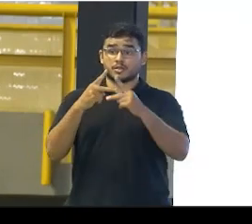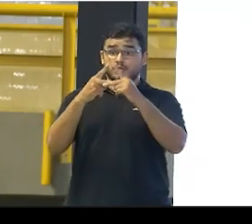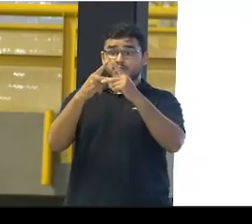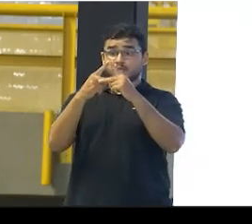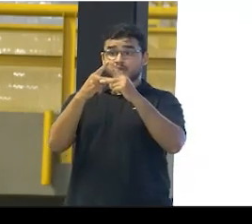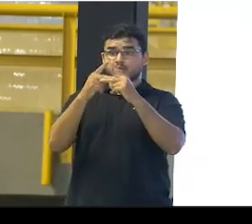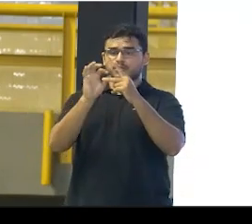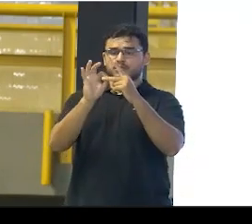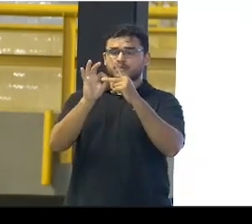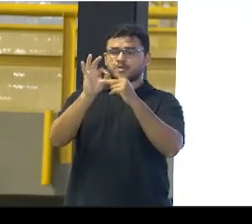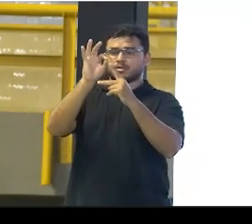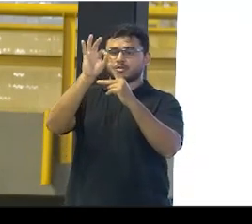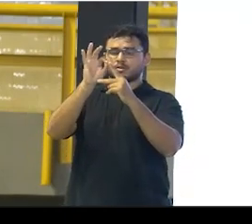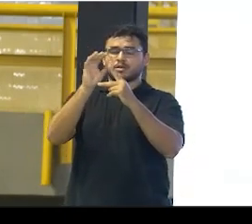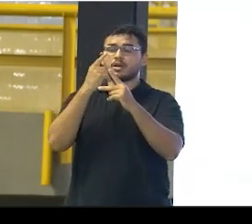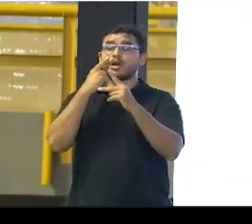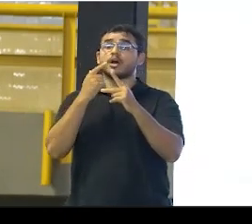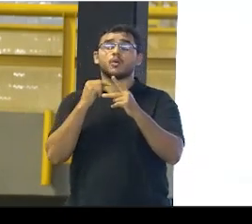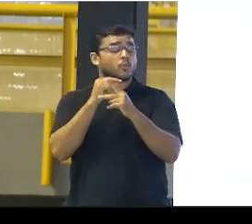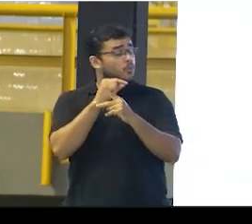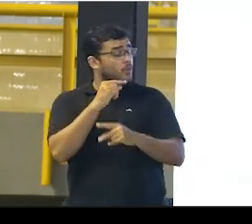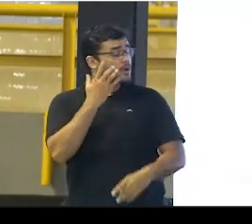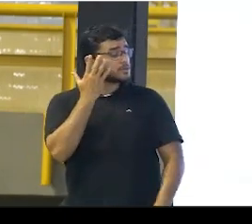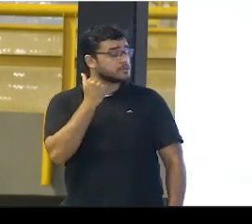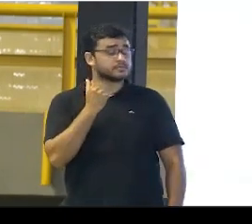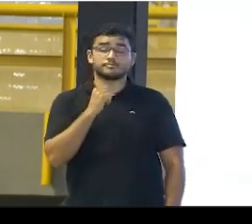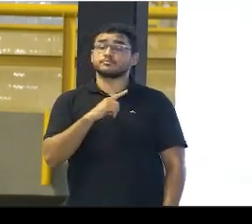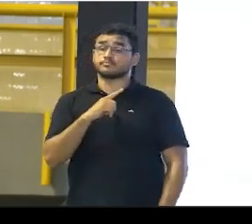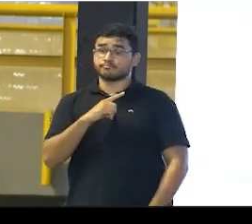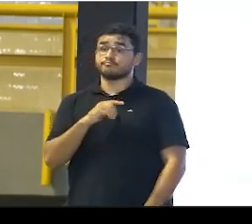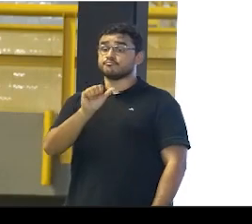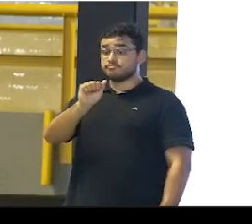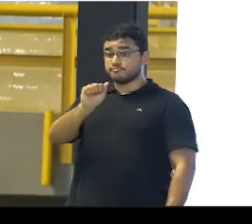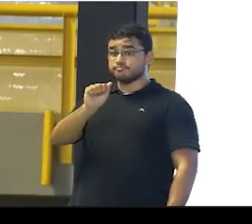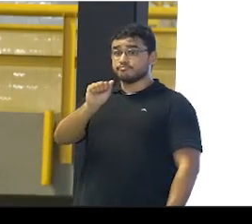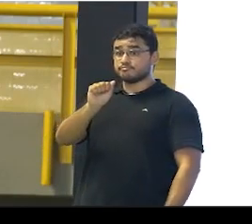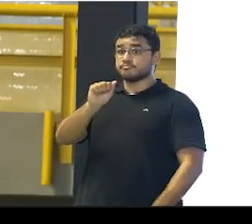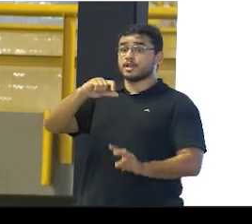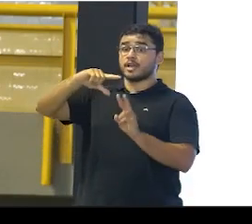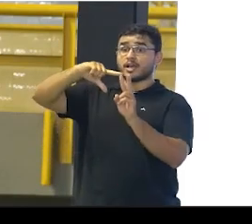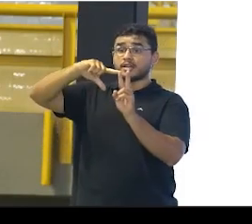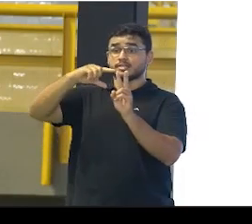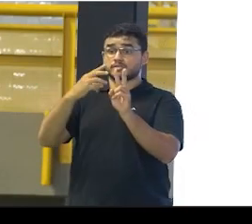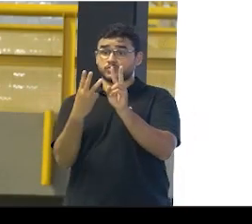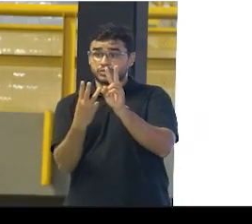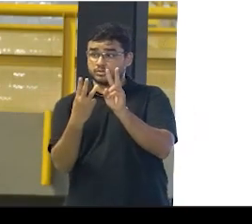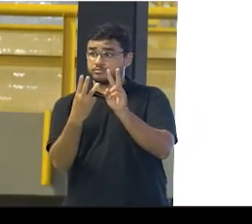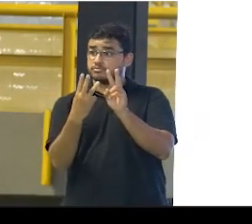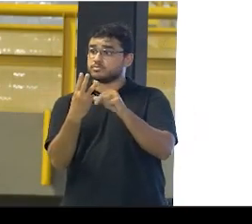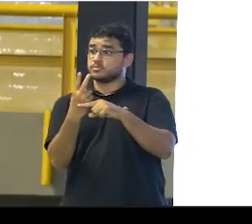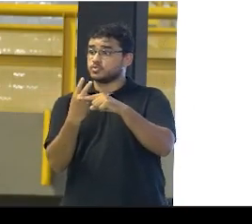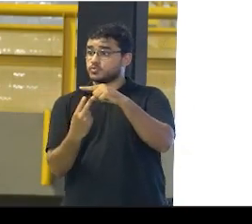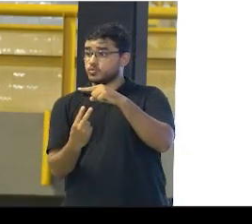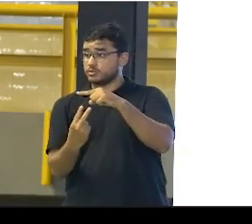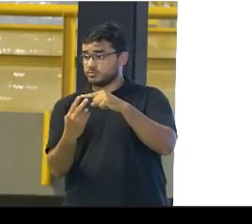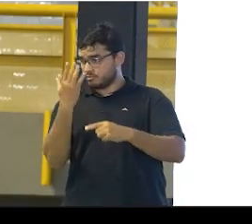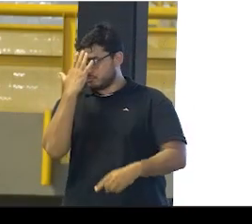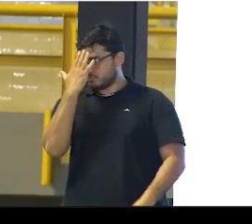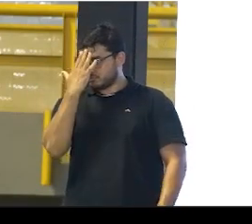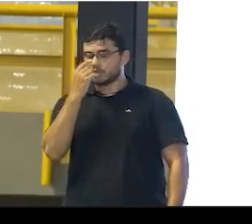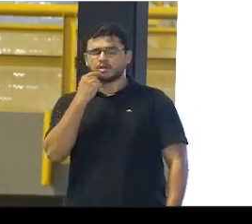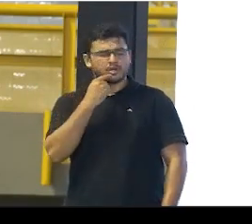quadrado. Então todo quadrado é um losango? É, todo quadrado é um losango. E como é